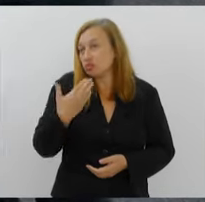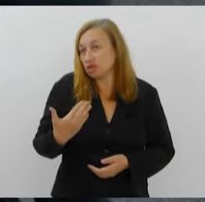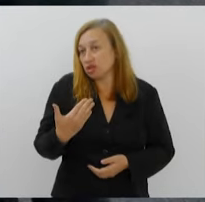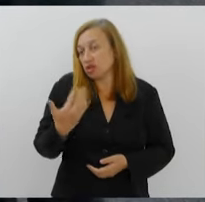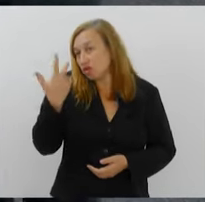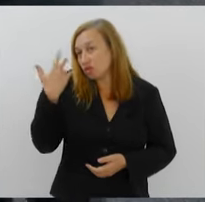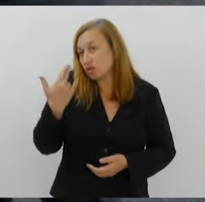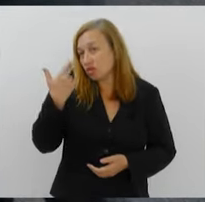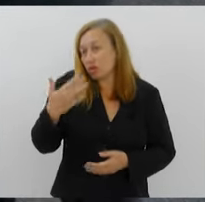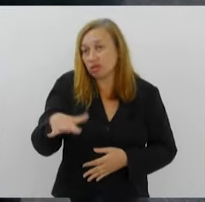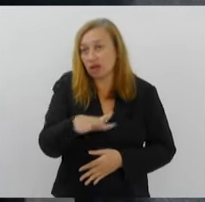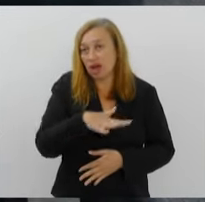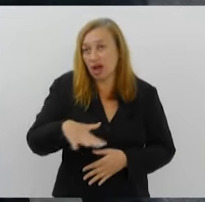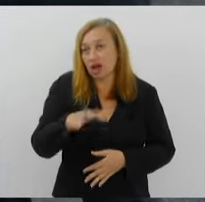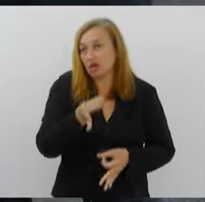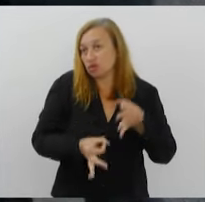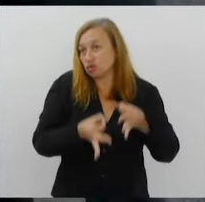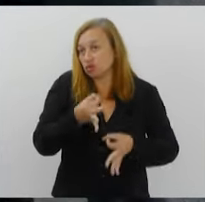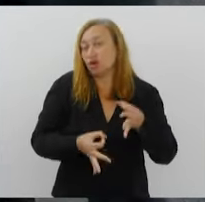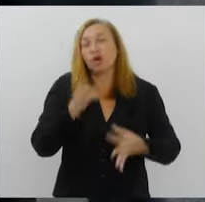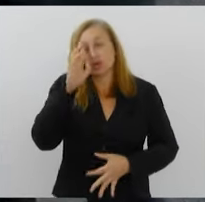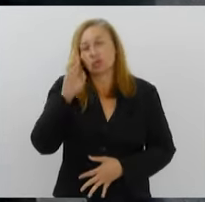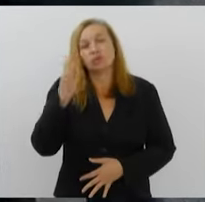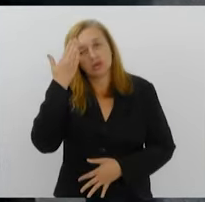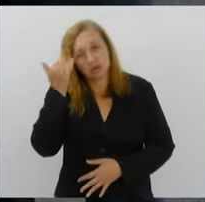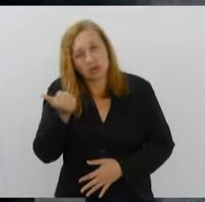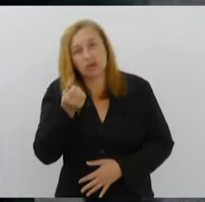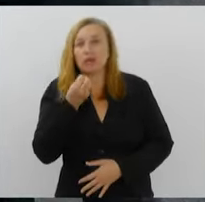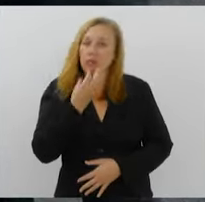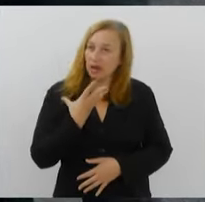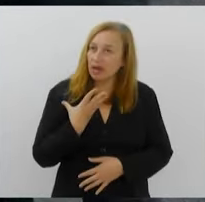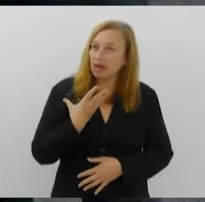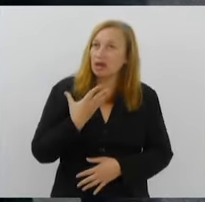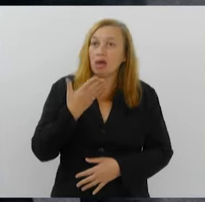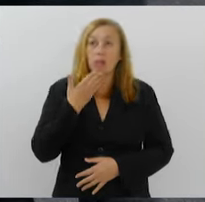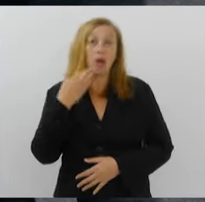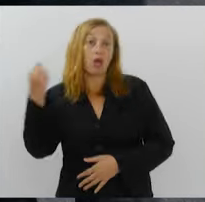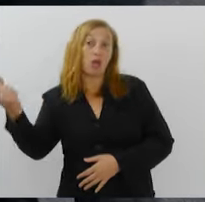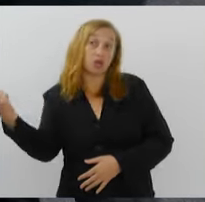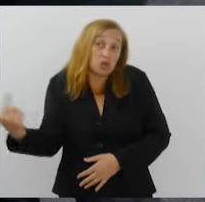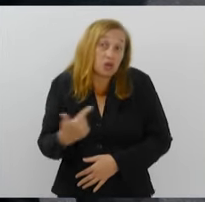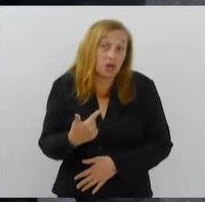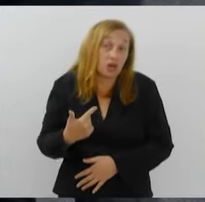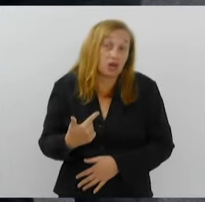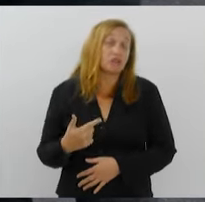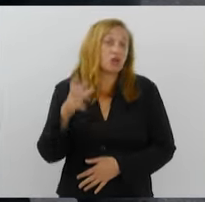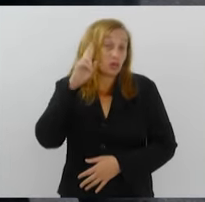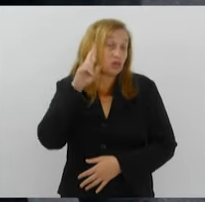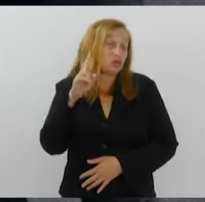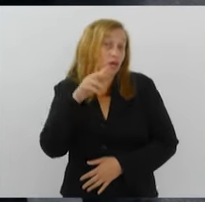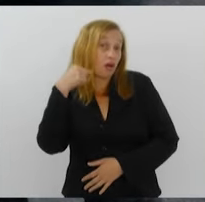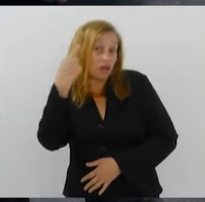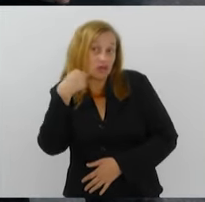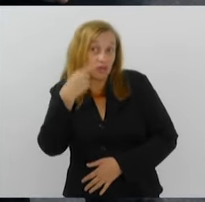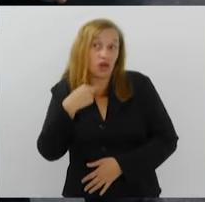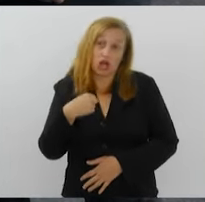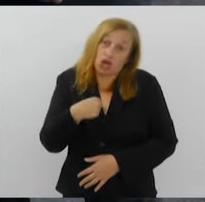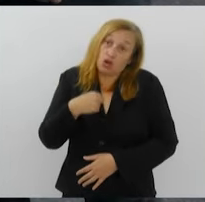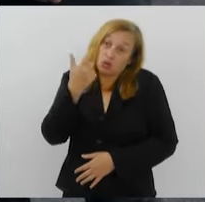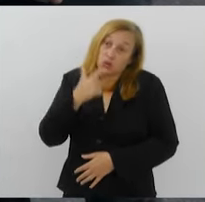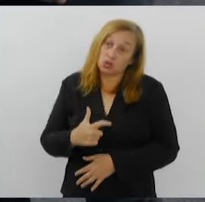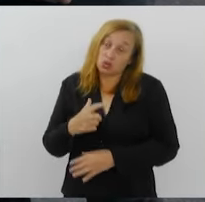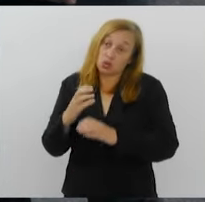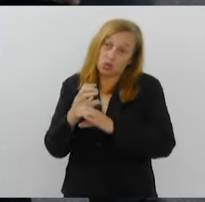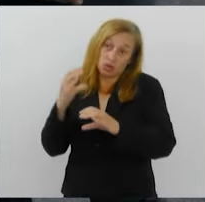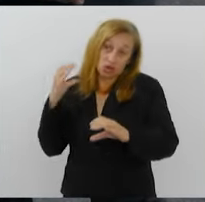mundo jurídico e o senhor sabe bem disso, até melhor que eu, porque o senhor é advogado e eu sou um